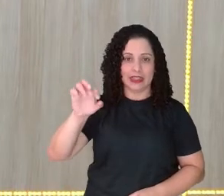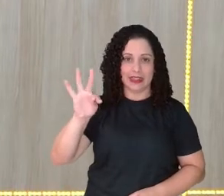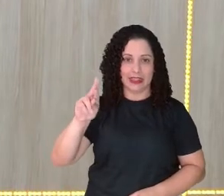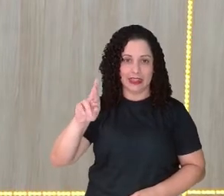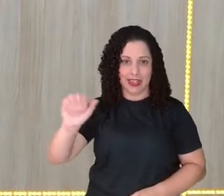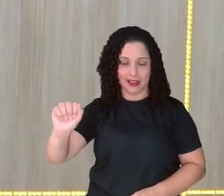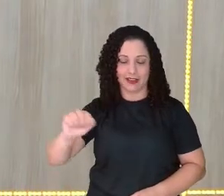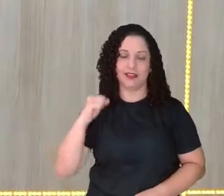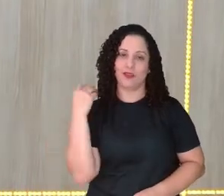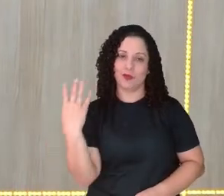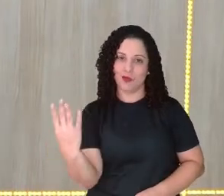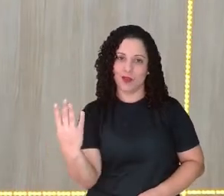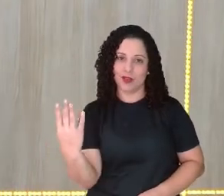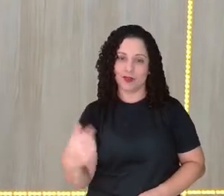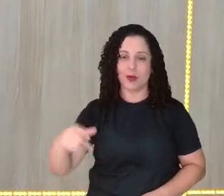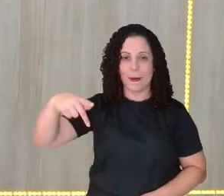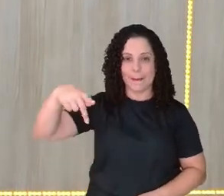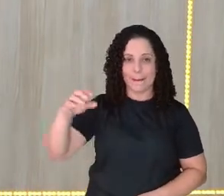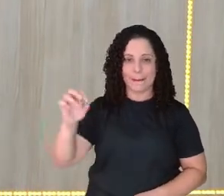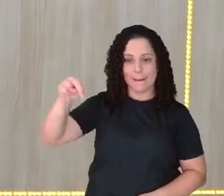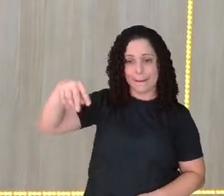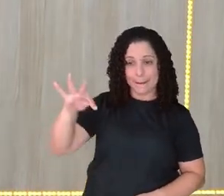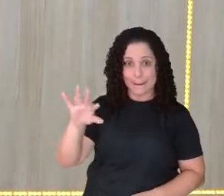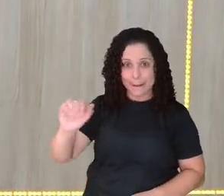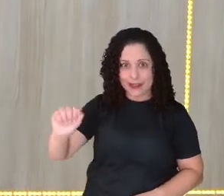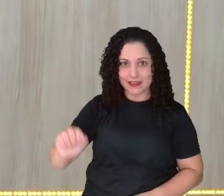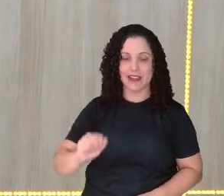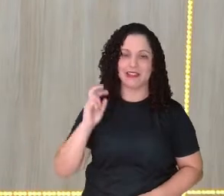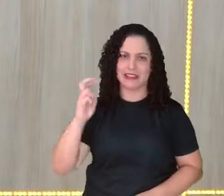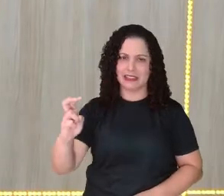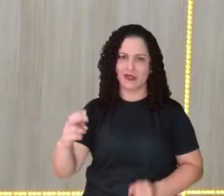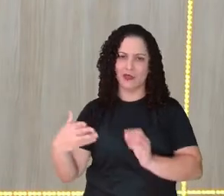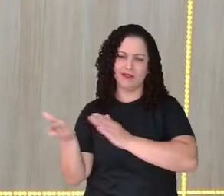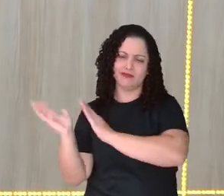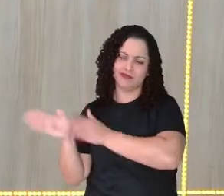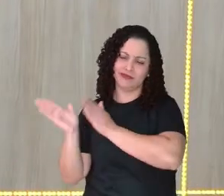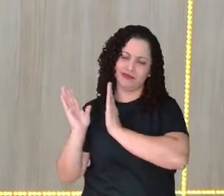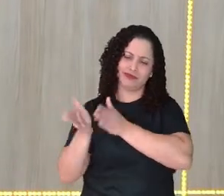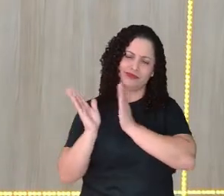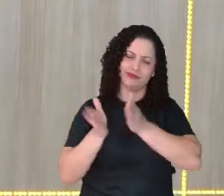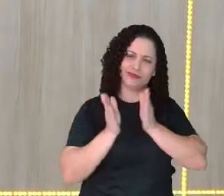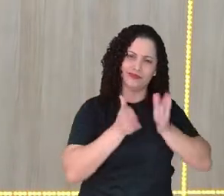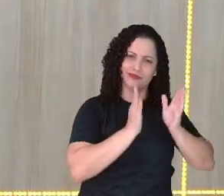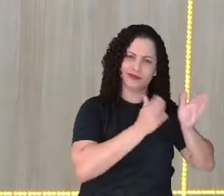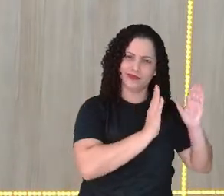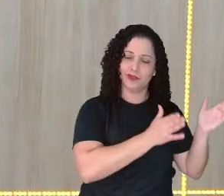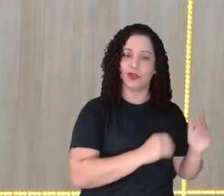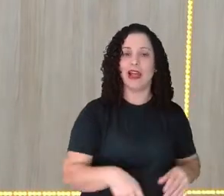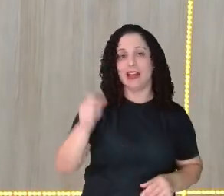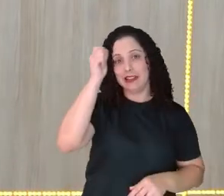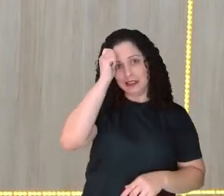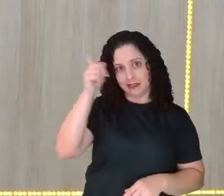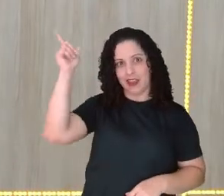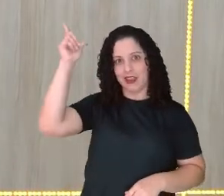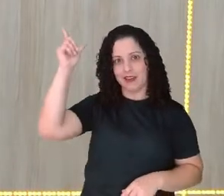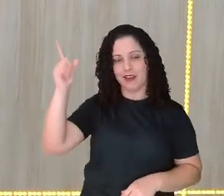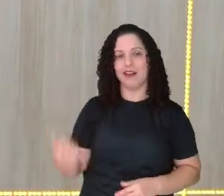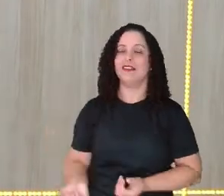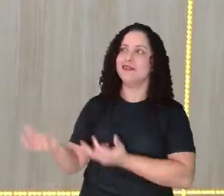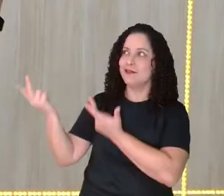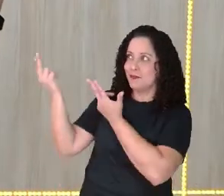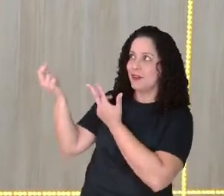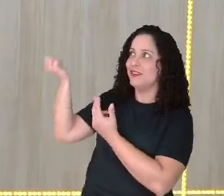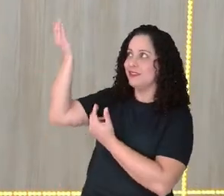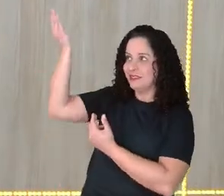tetracampeão, 4, pentacampeão, 5 e assim por diante. A ideia vai seguir a mesma para